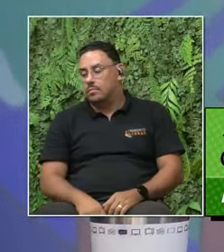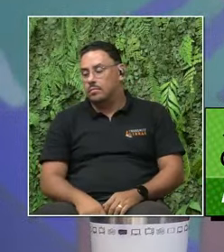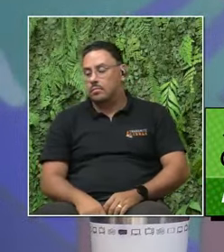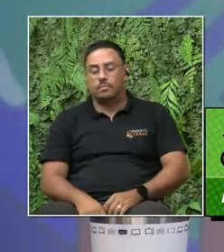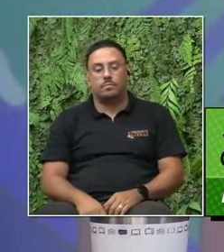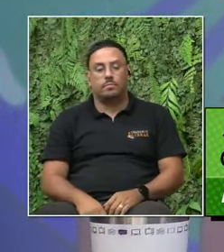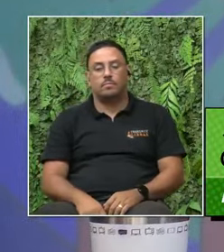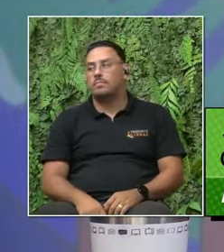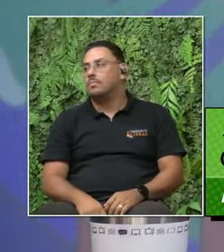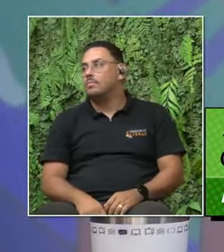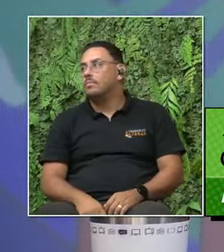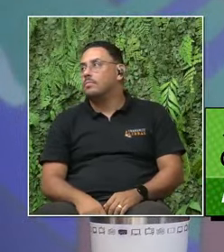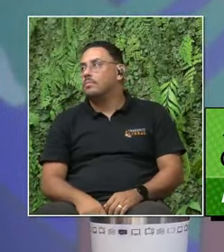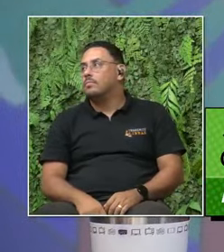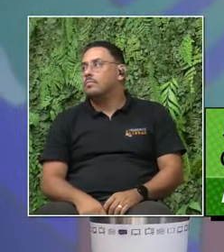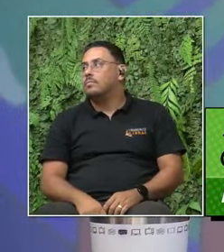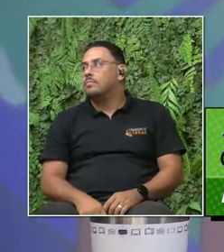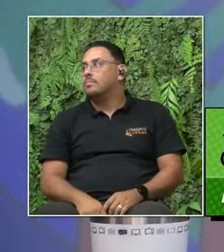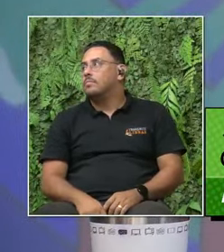cabid